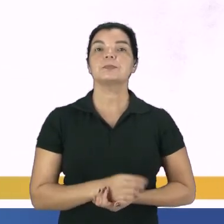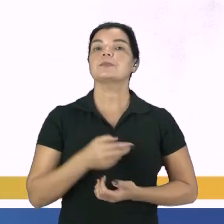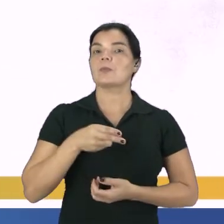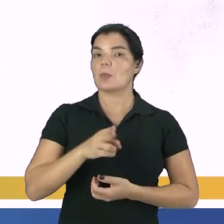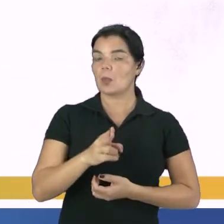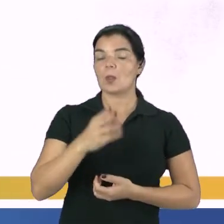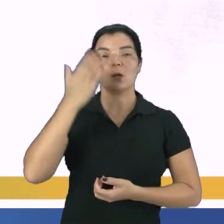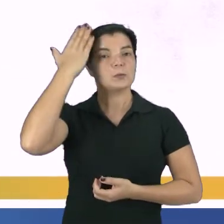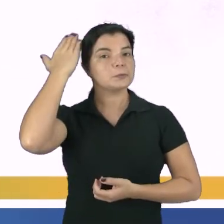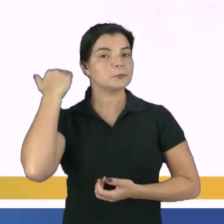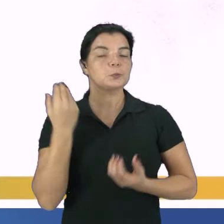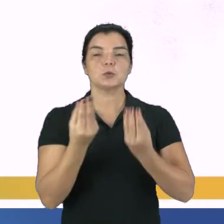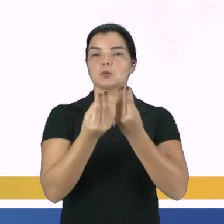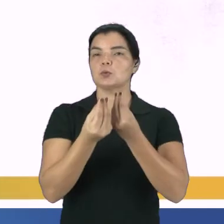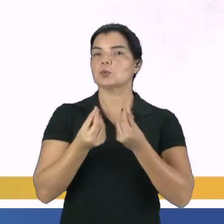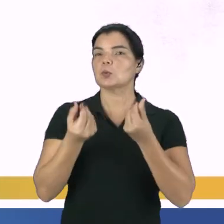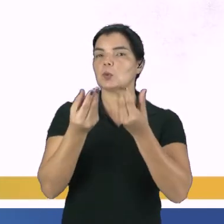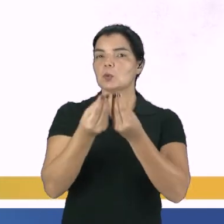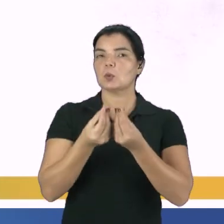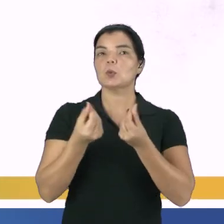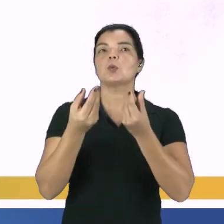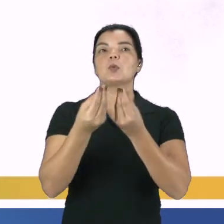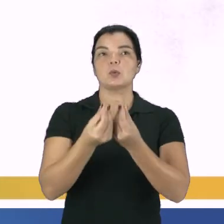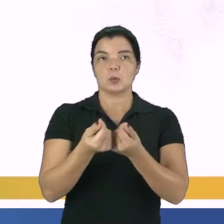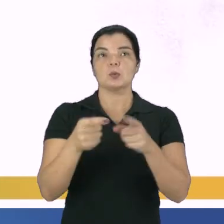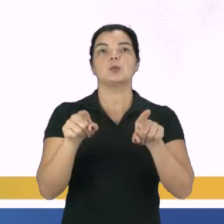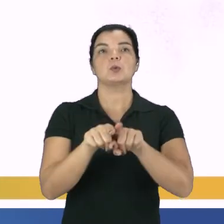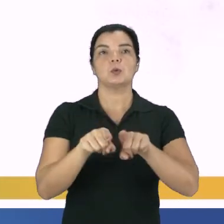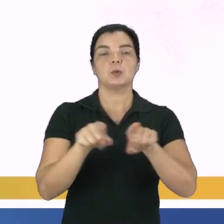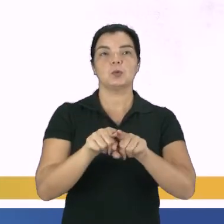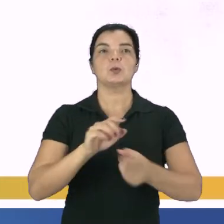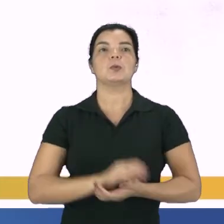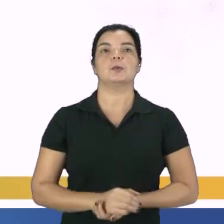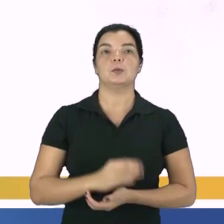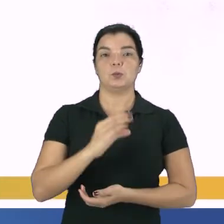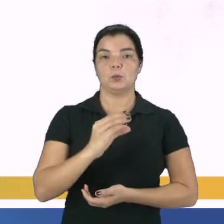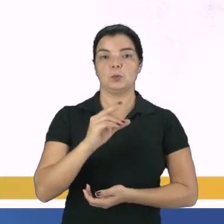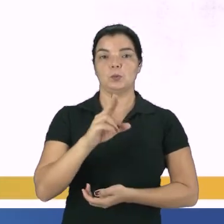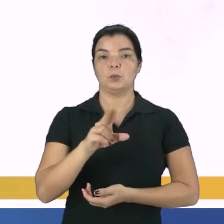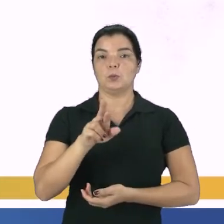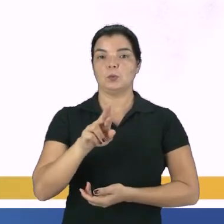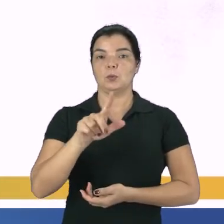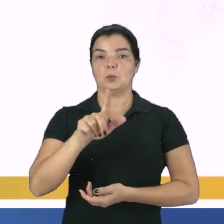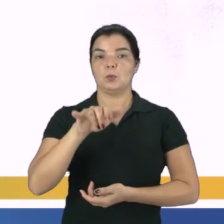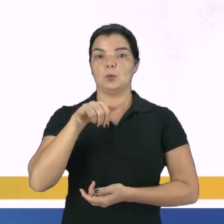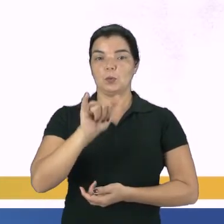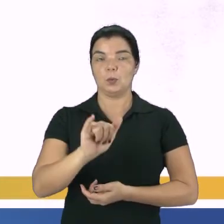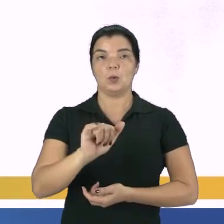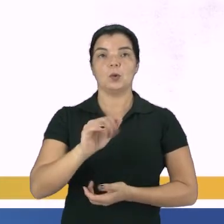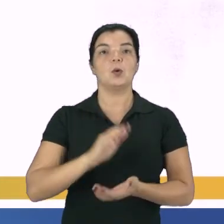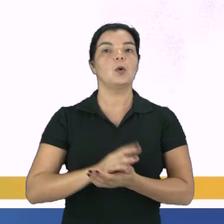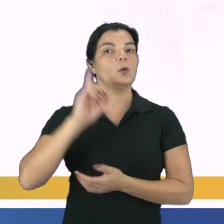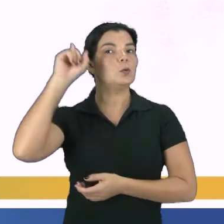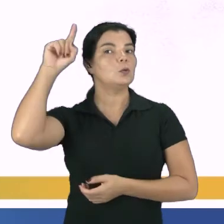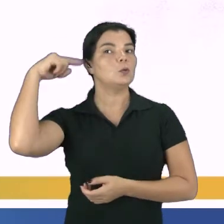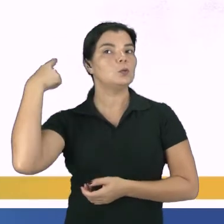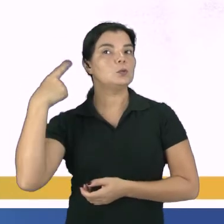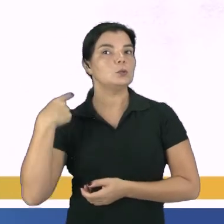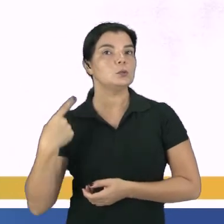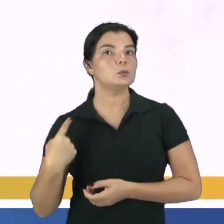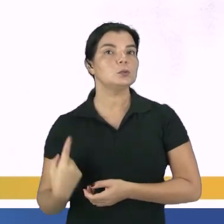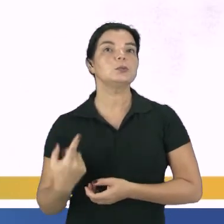Ainda sobre cabelo, vamos falar sobre algumas texturas agora de cabelo. Então, nós temos curly, que é aquele cabelo